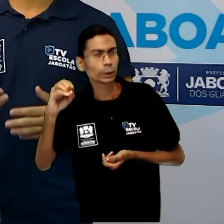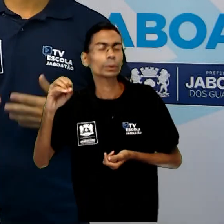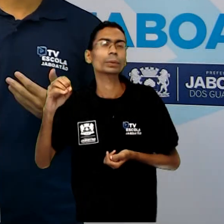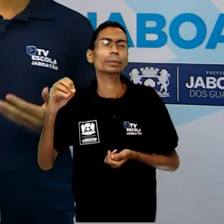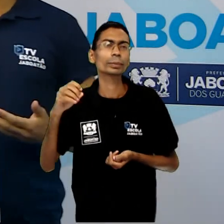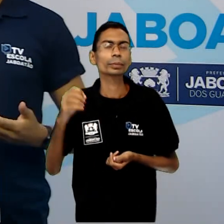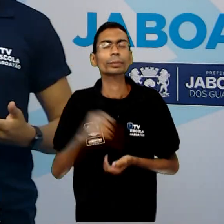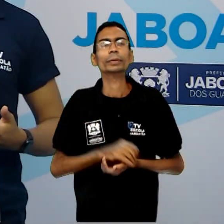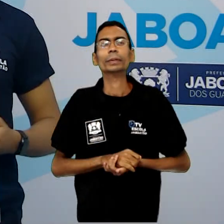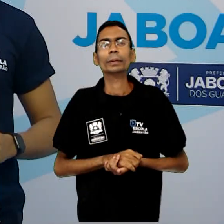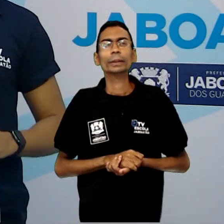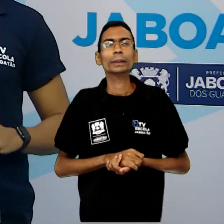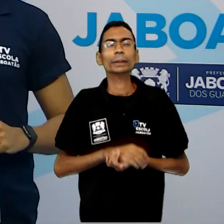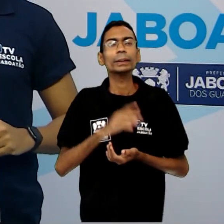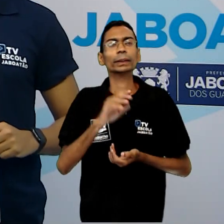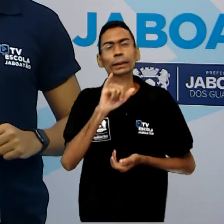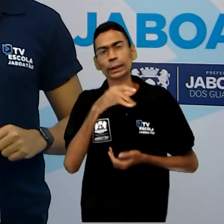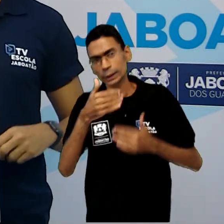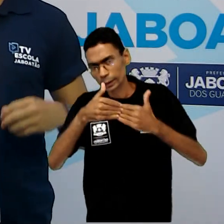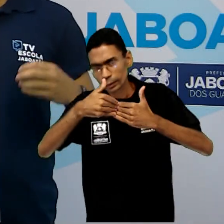assim sucessivamente.